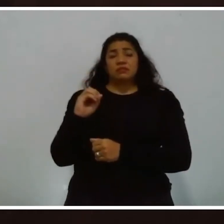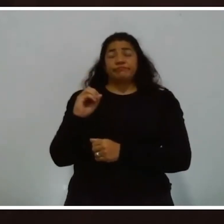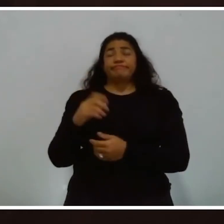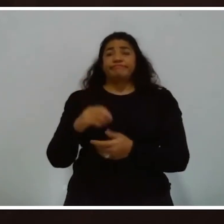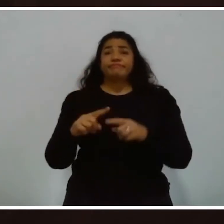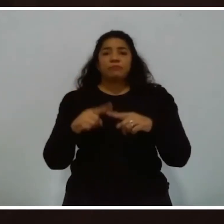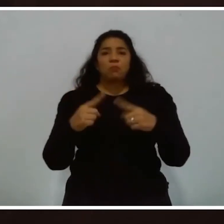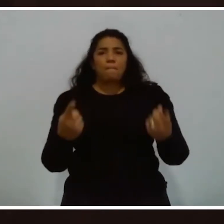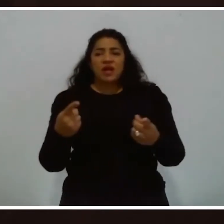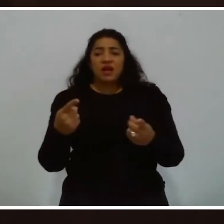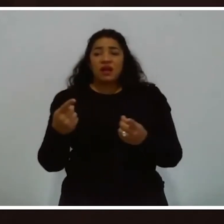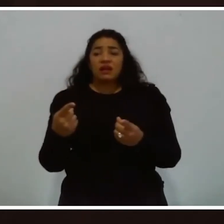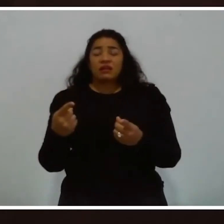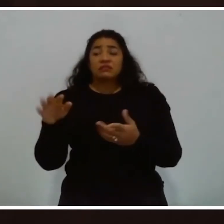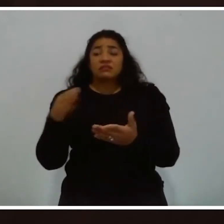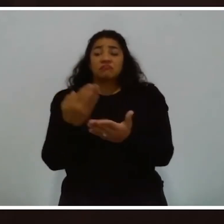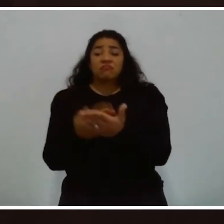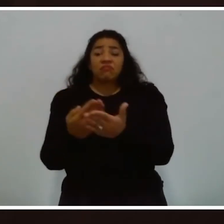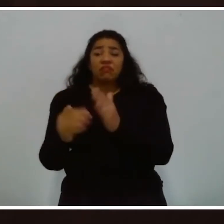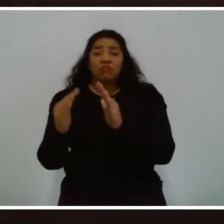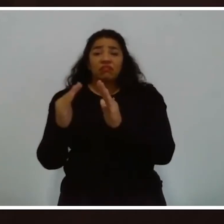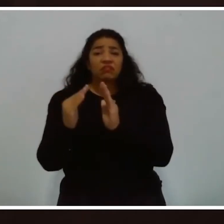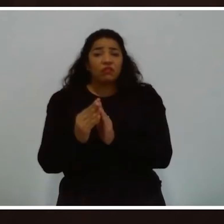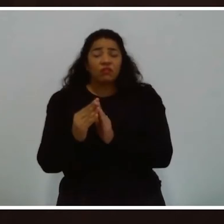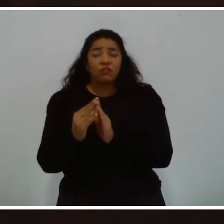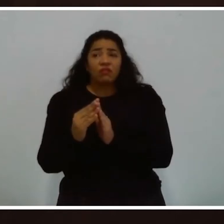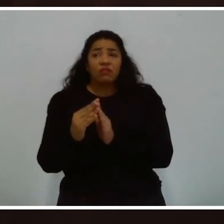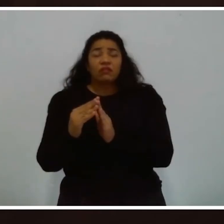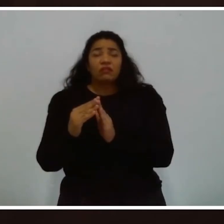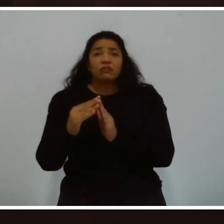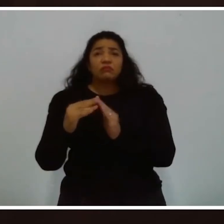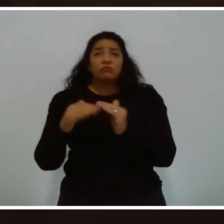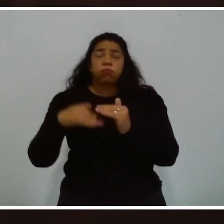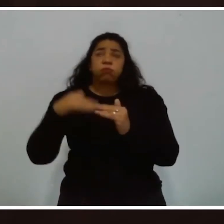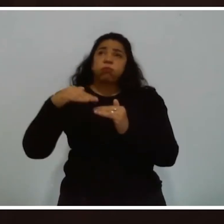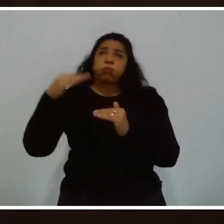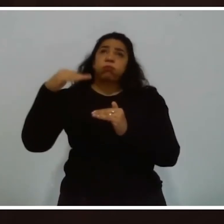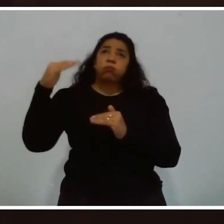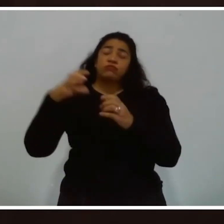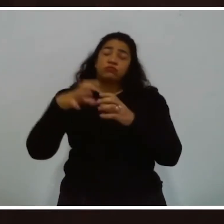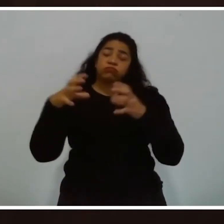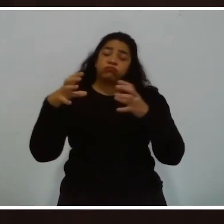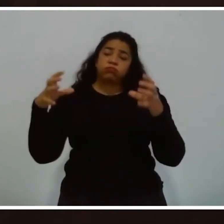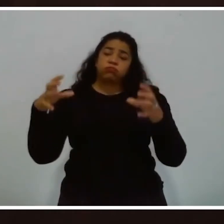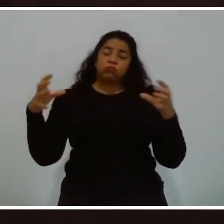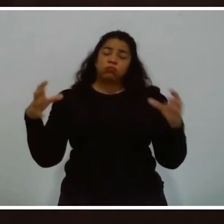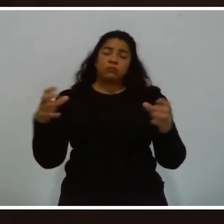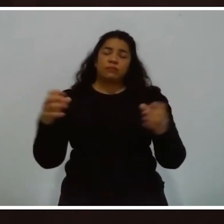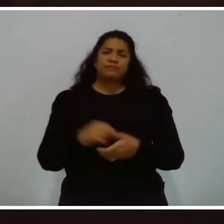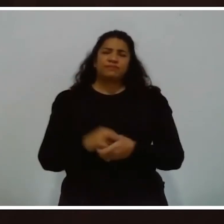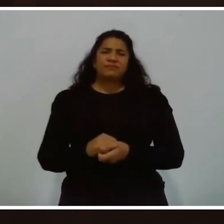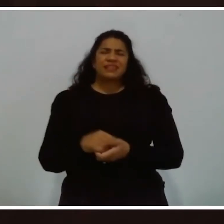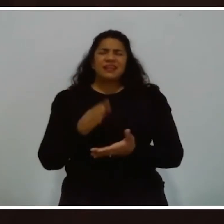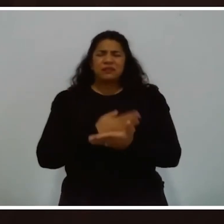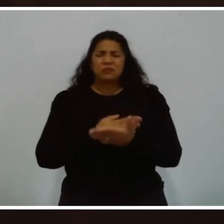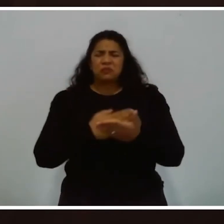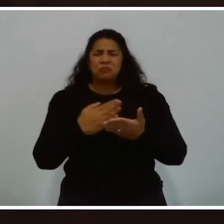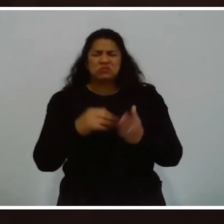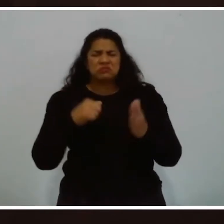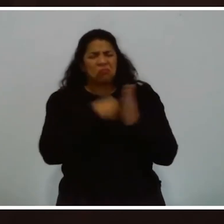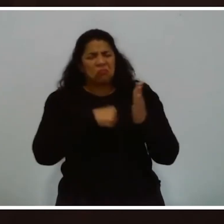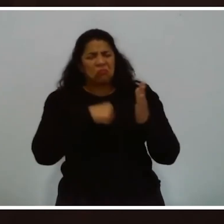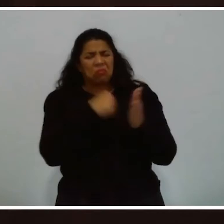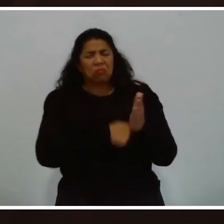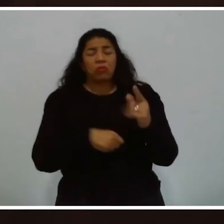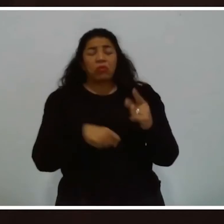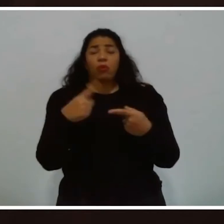escola prosperou, e houve muita luta daí para frente, porque Satanás estava usando Ário. Ário era um homem muito astuto, ele é